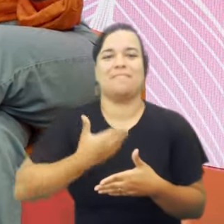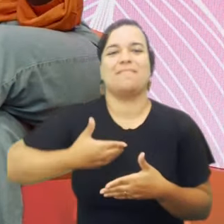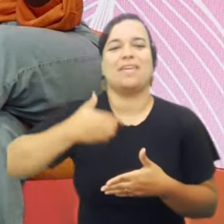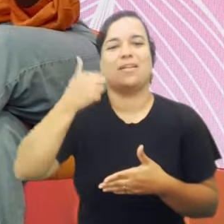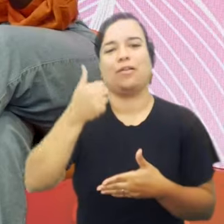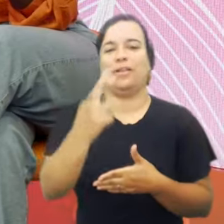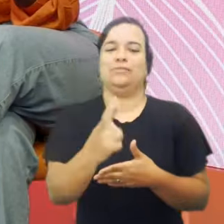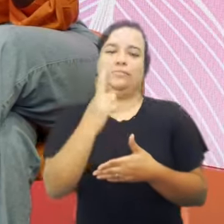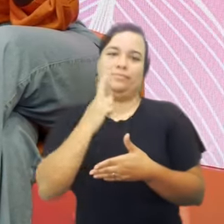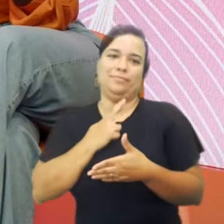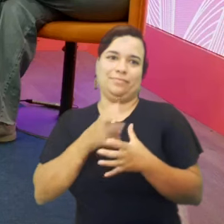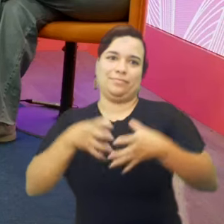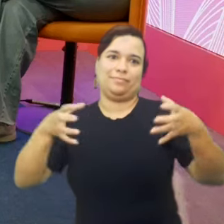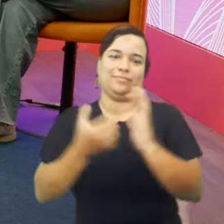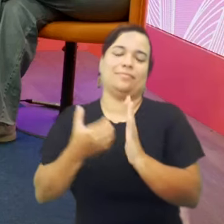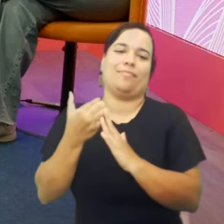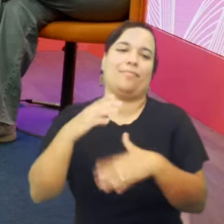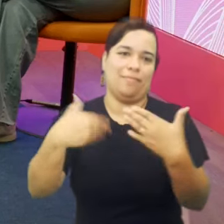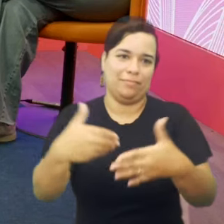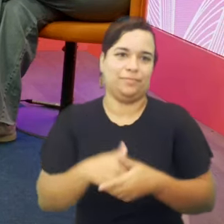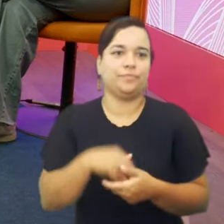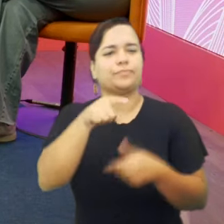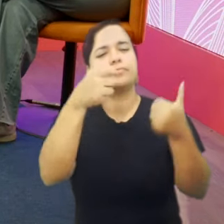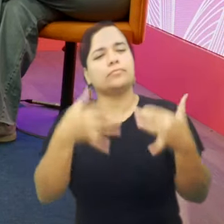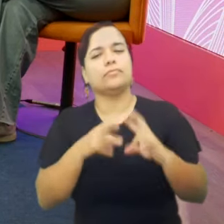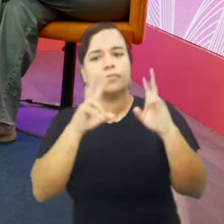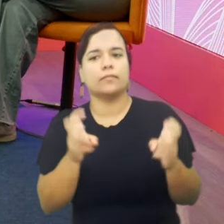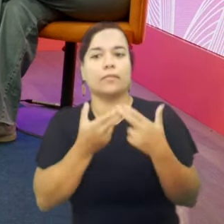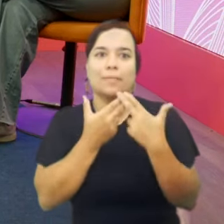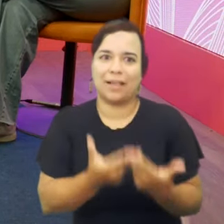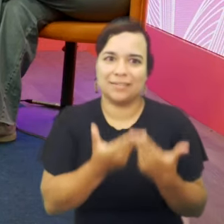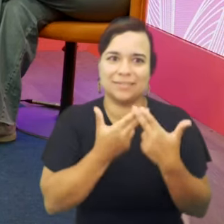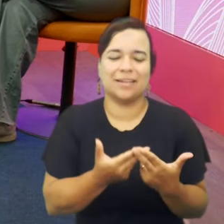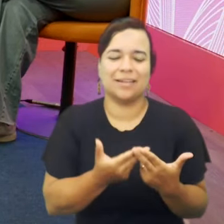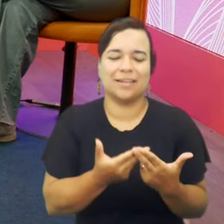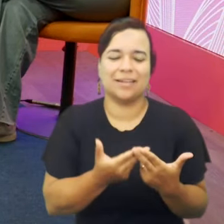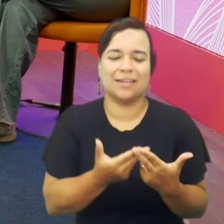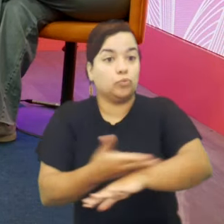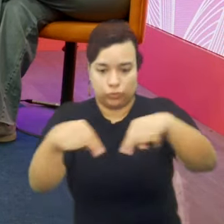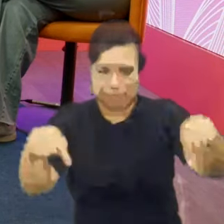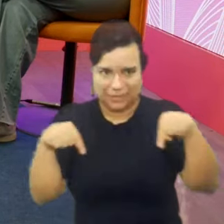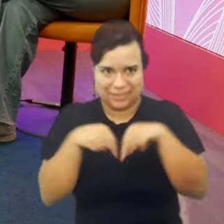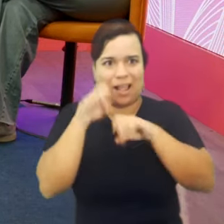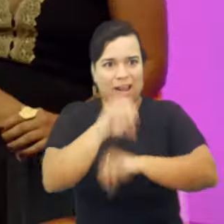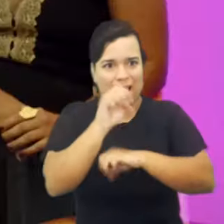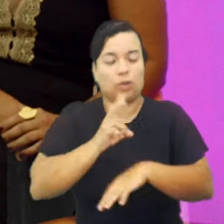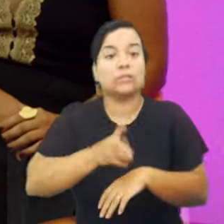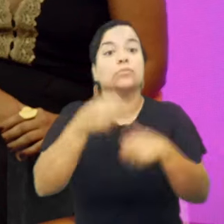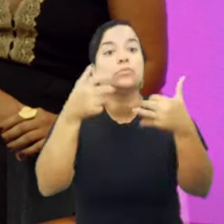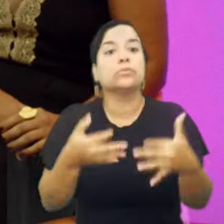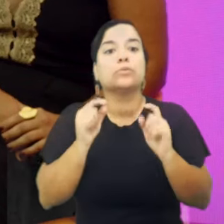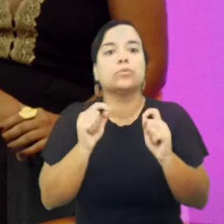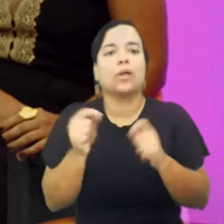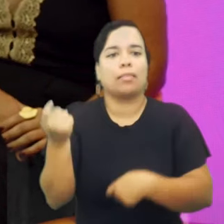mais farta. Você falou, né, da paciência. Eu sempre falava em sala de aula que negócio,